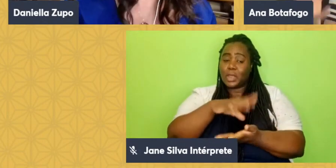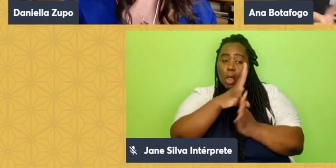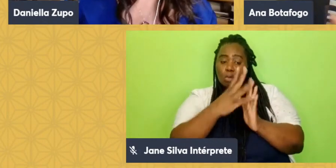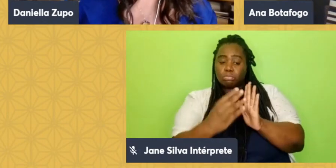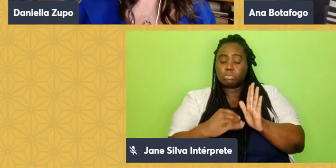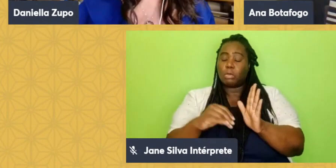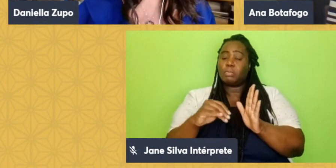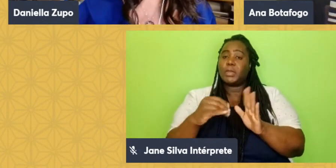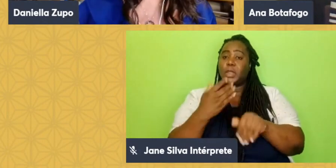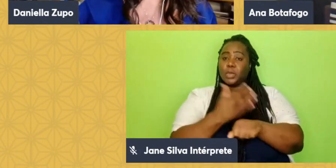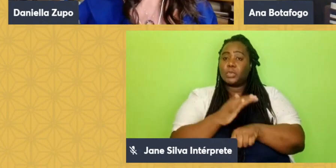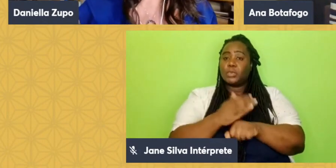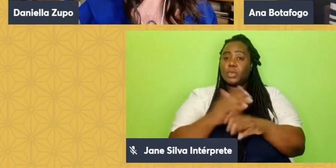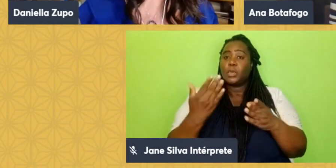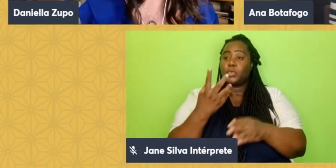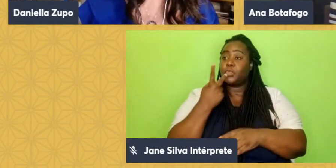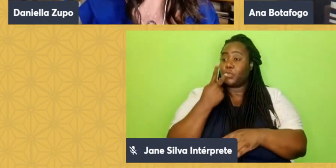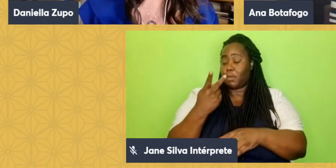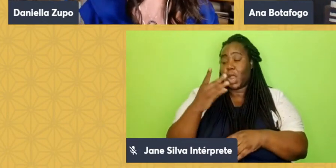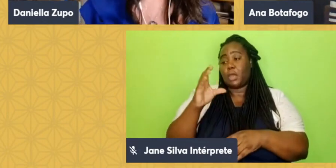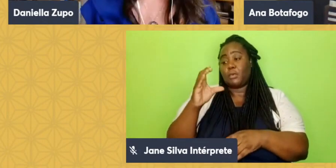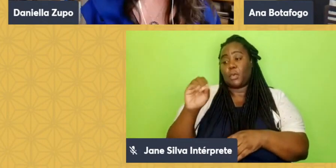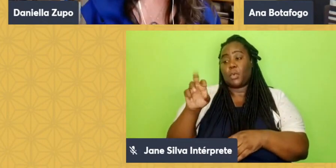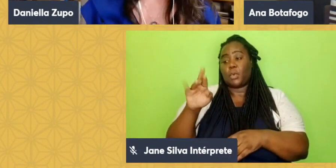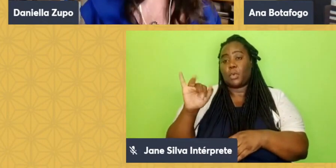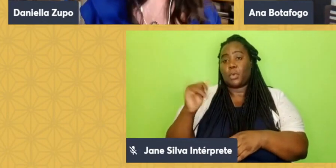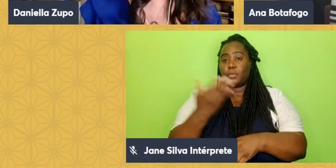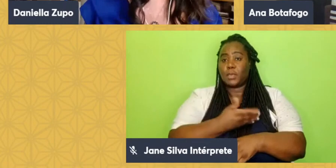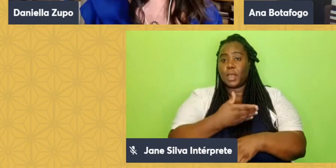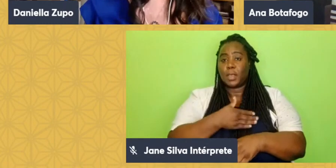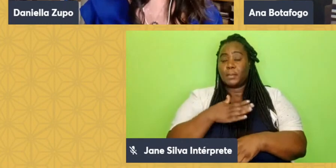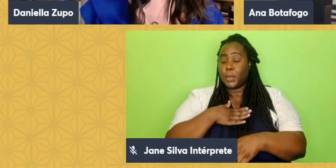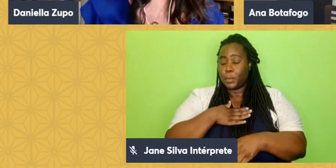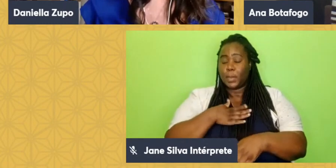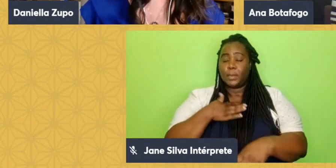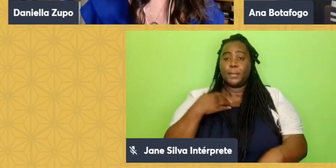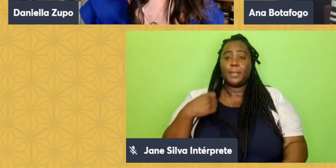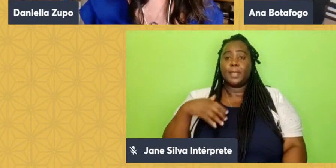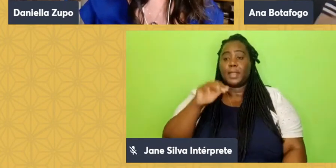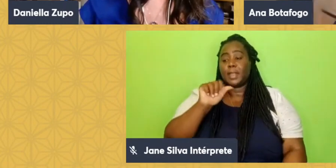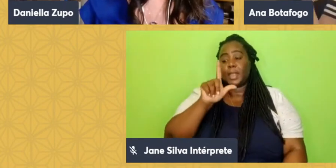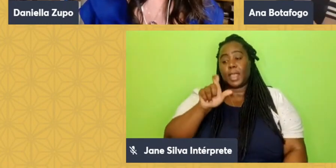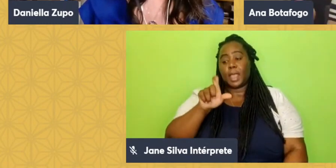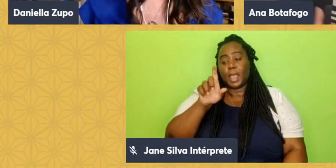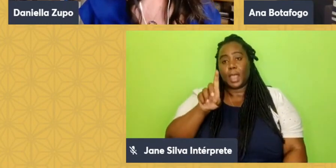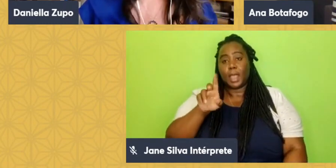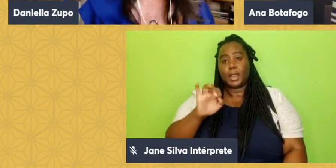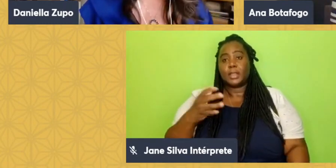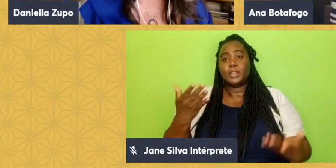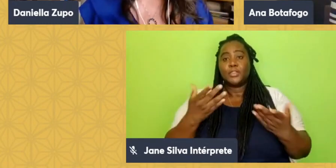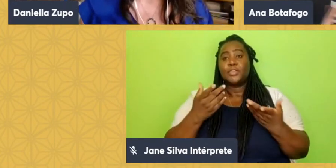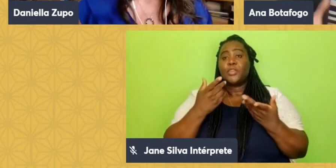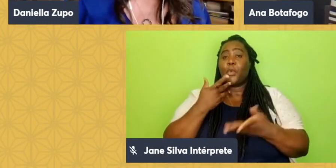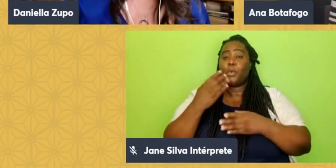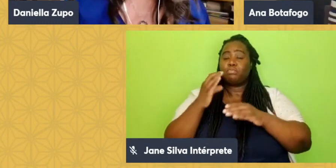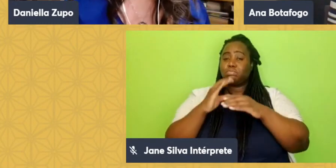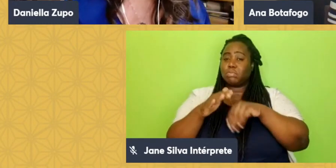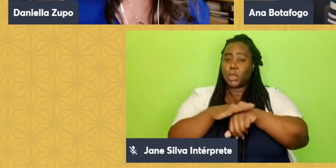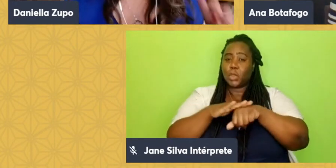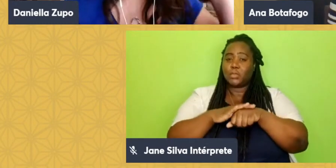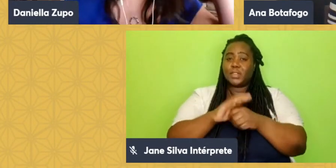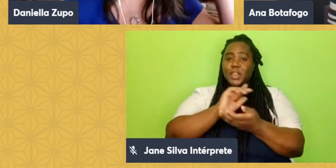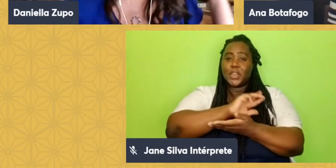hoje mesmo eu falava com coreógrafo amigo meu Alex neoral aliás eu conversei com vários bailarinos